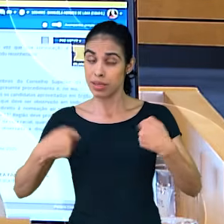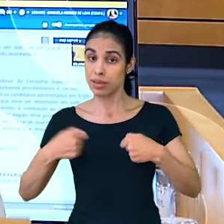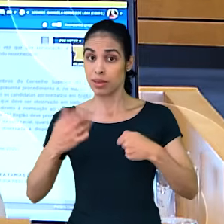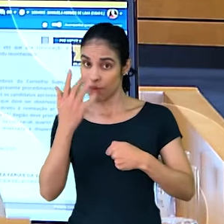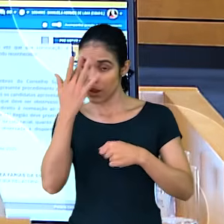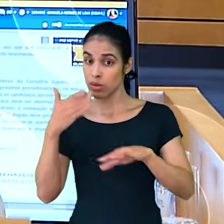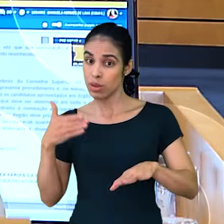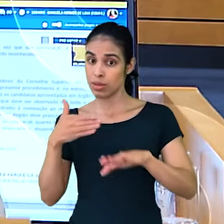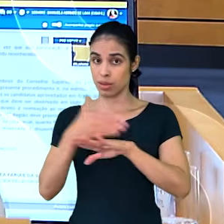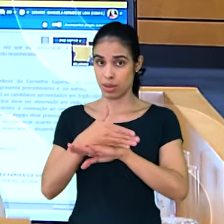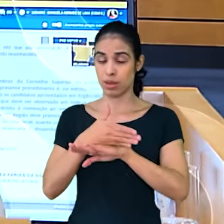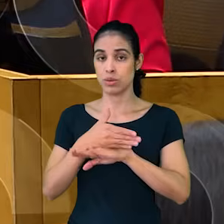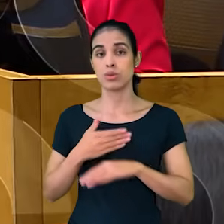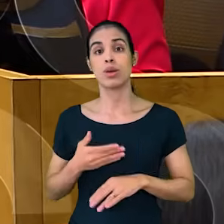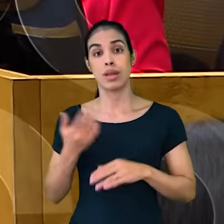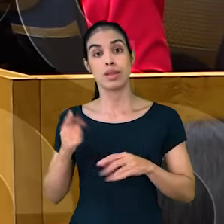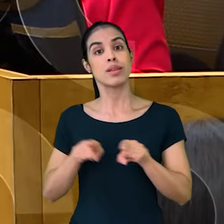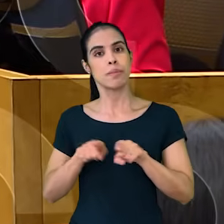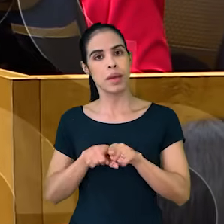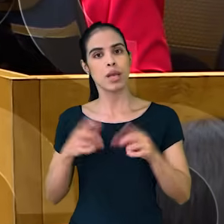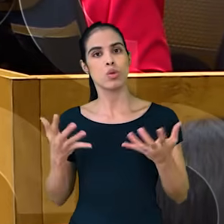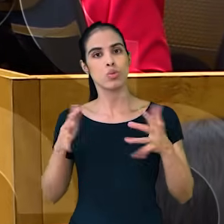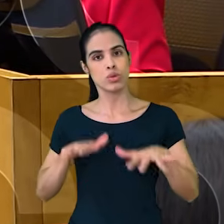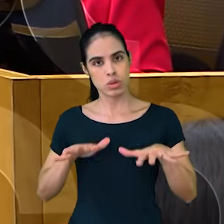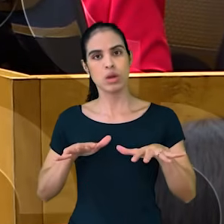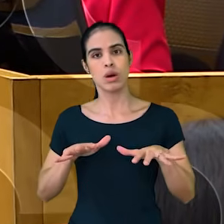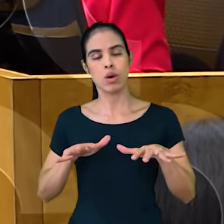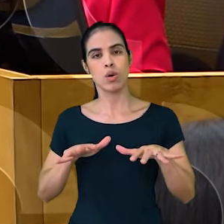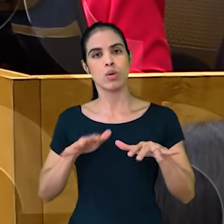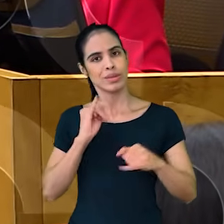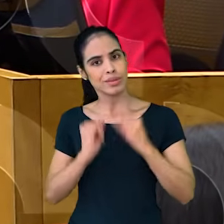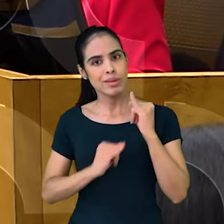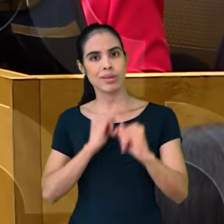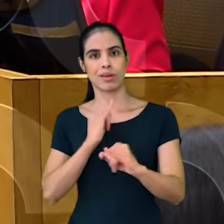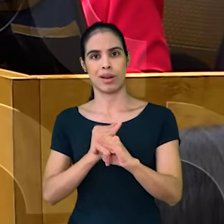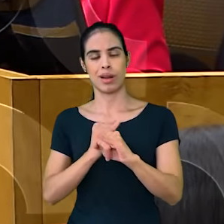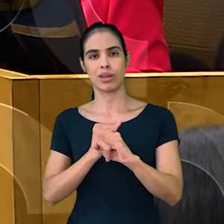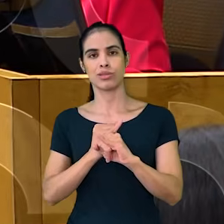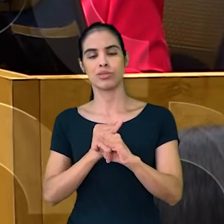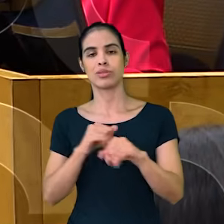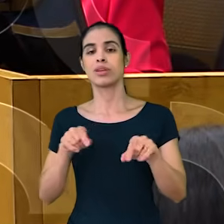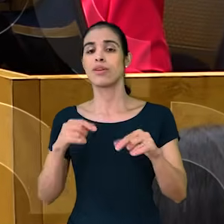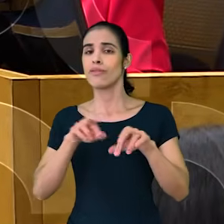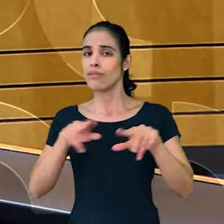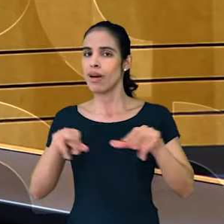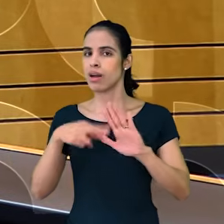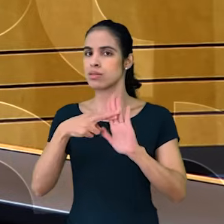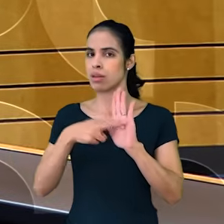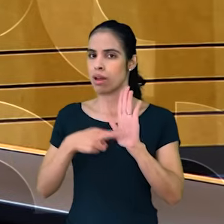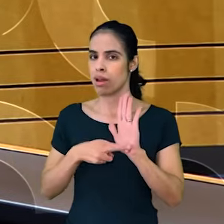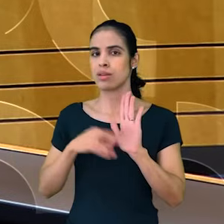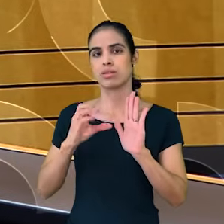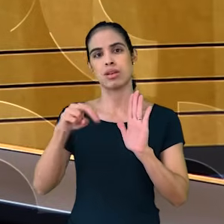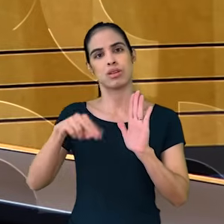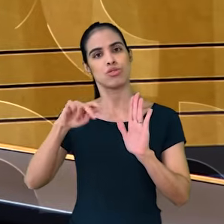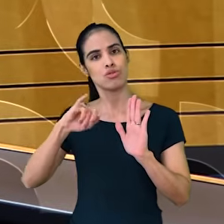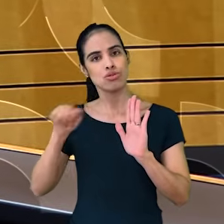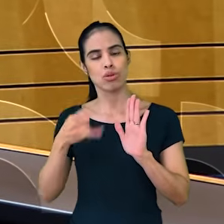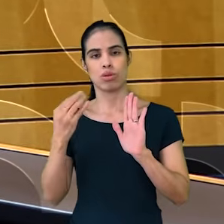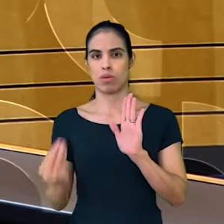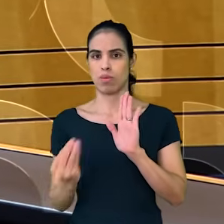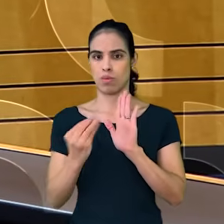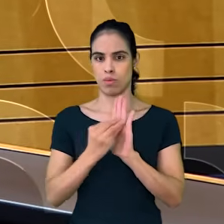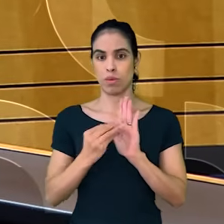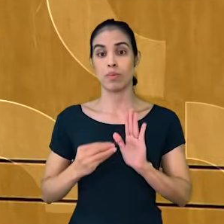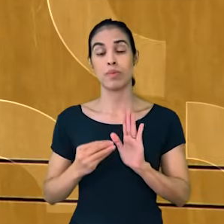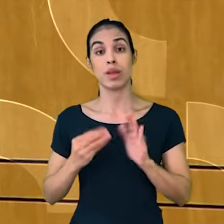Política Nacional de Justiça Itinerante e Inclusão Digital está alinhada às diretrizes de resoluções específicas do Conselho Nacional